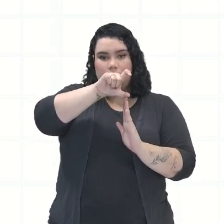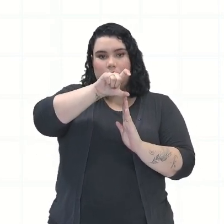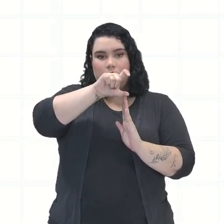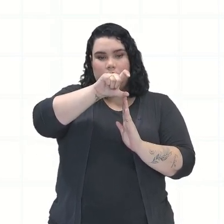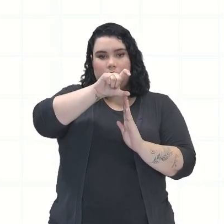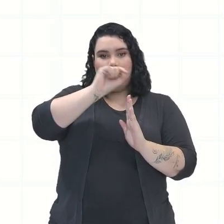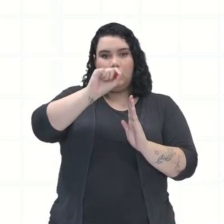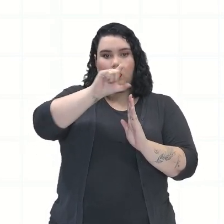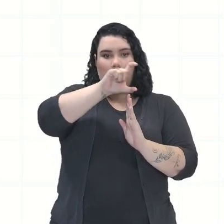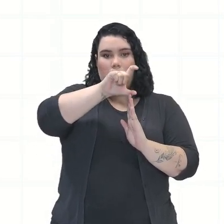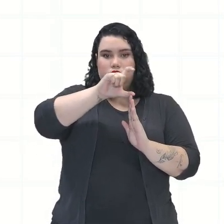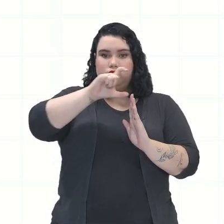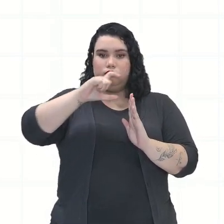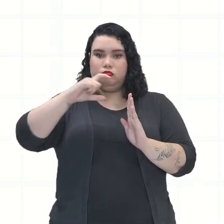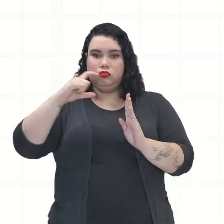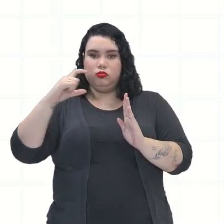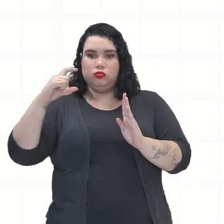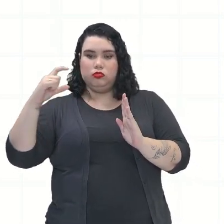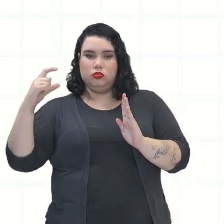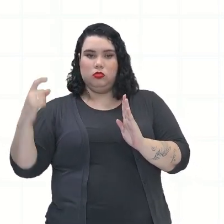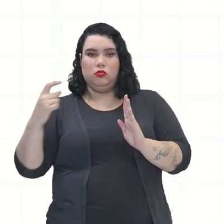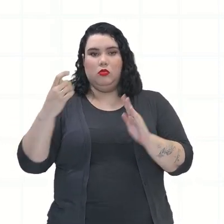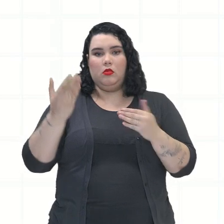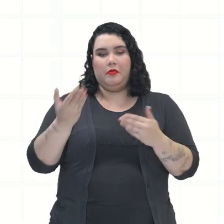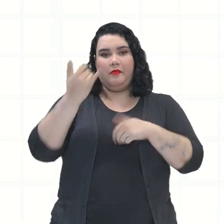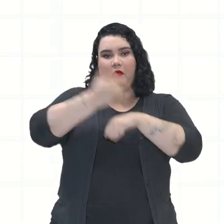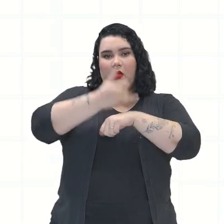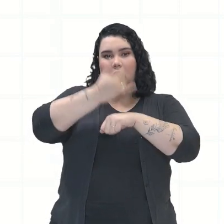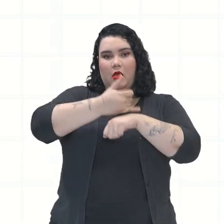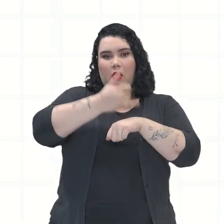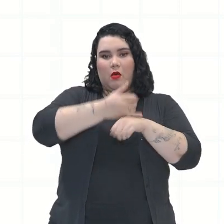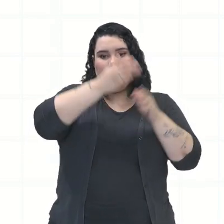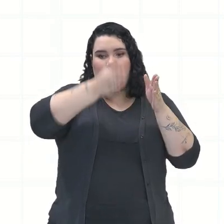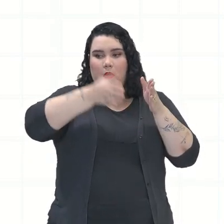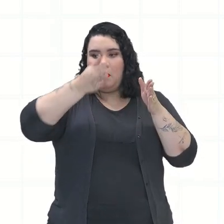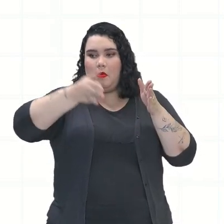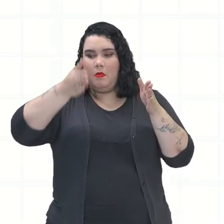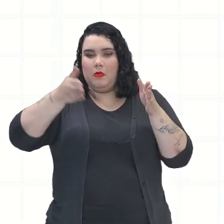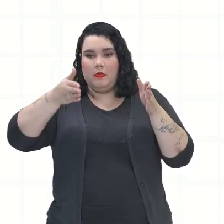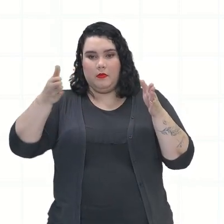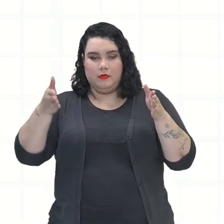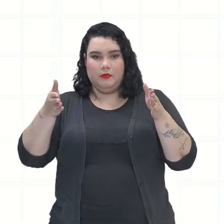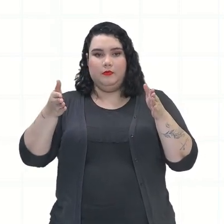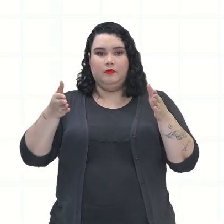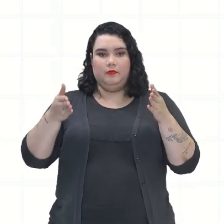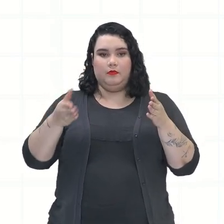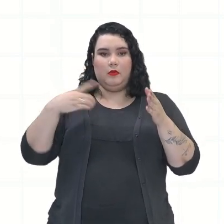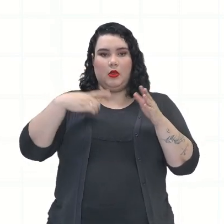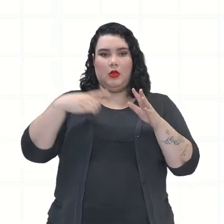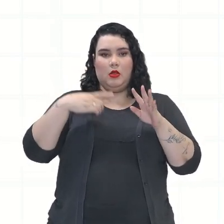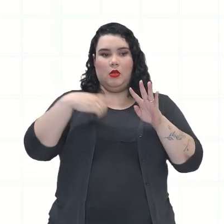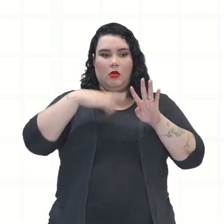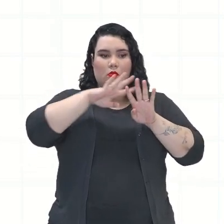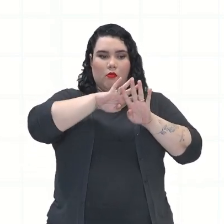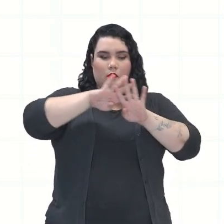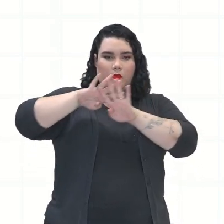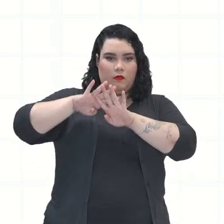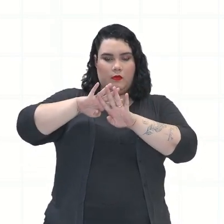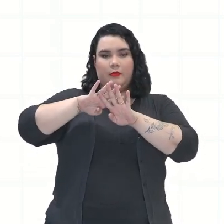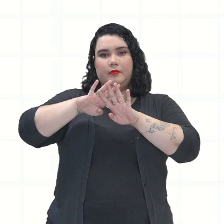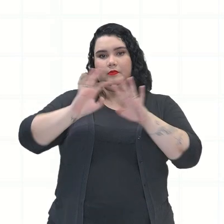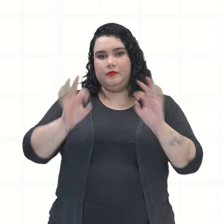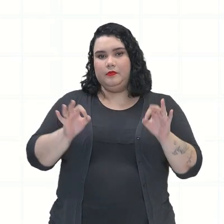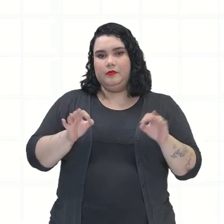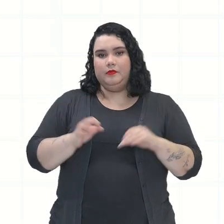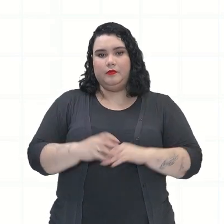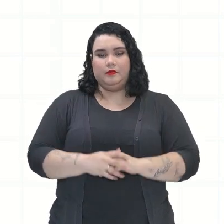de barras, né? Barras podem ser barras metálicas, né? Mas essa parte aqui é vazada. Vocês podem ver que ela é